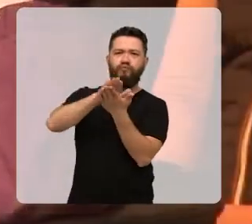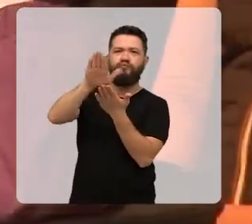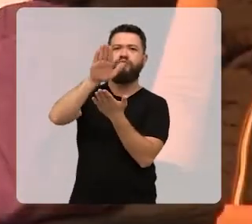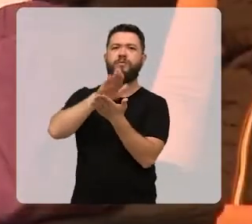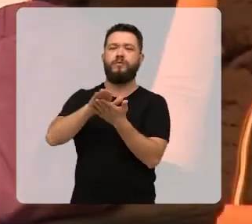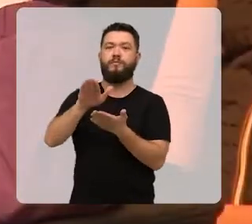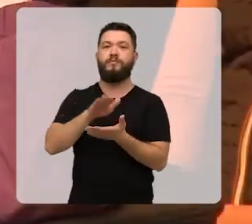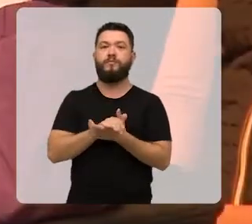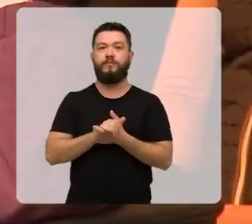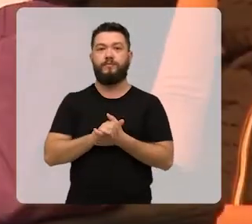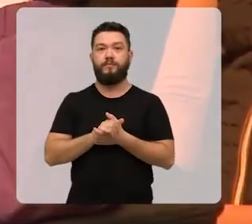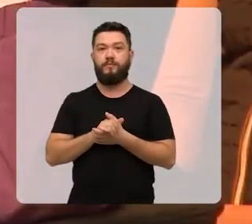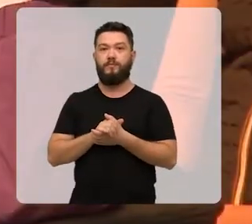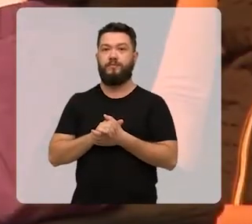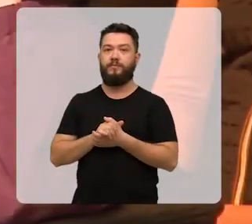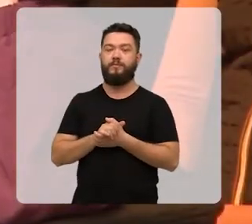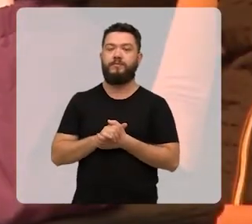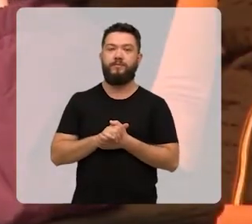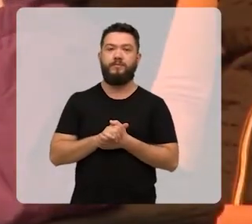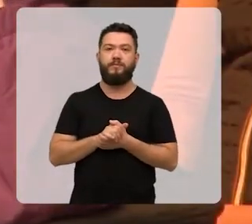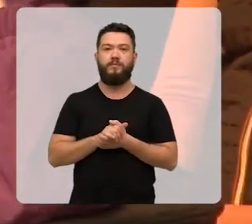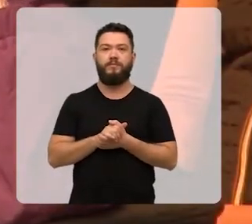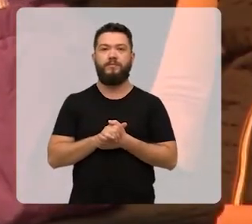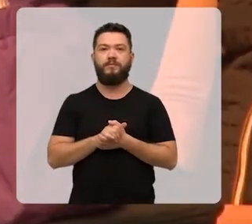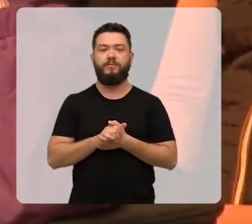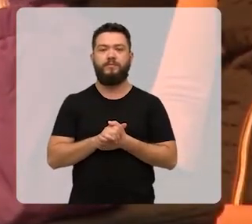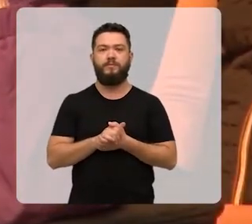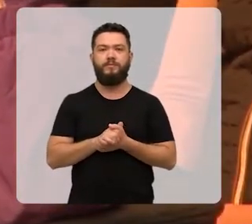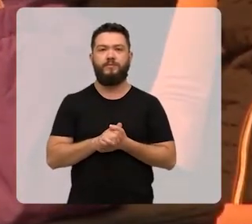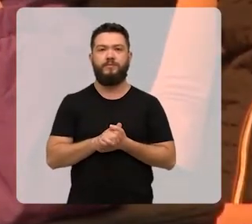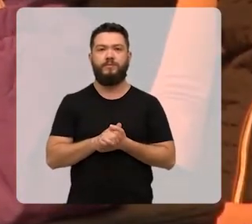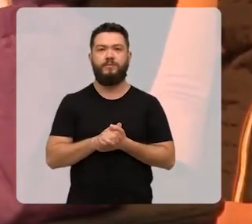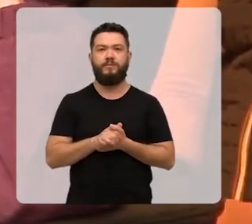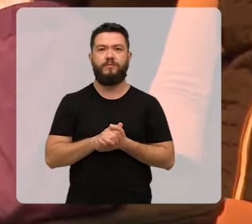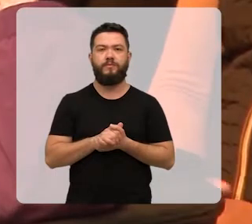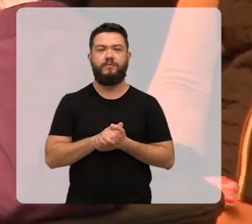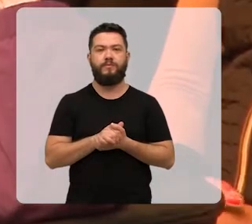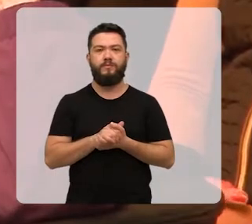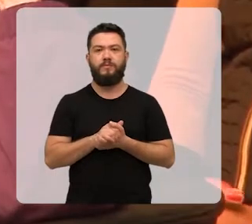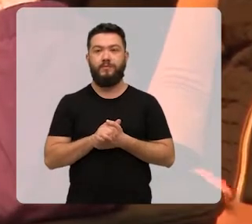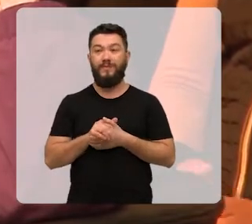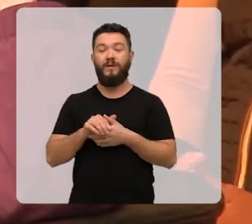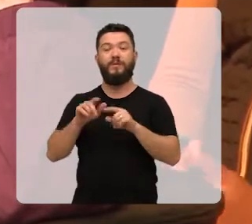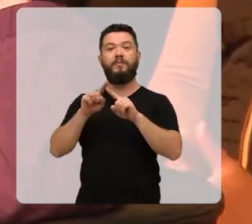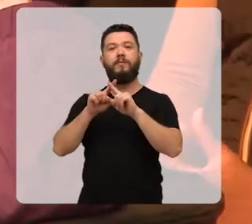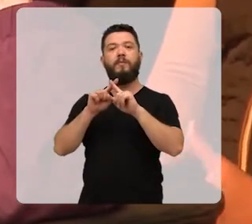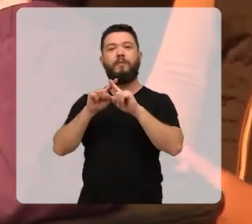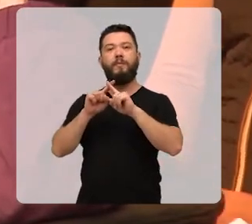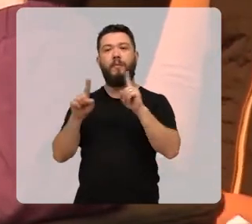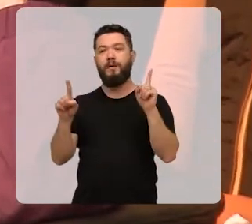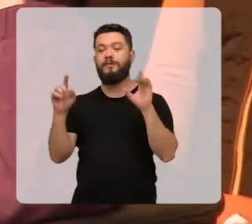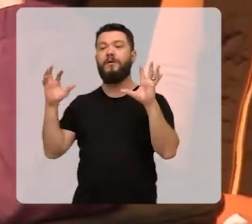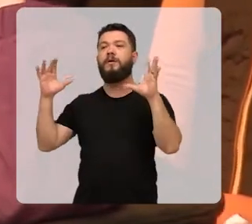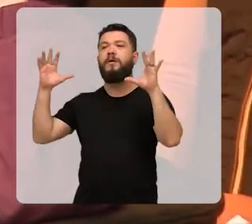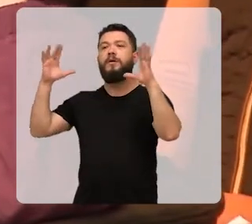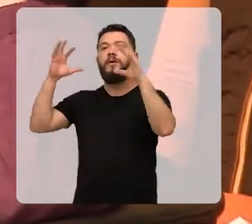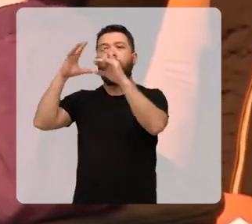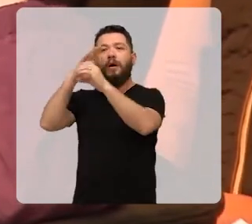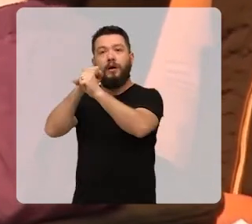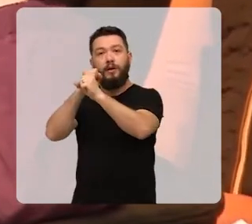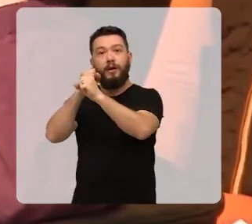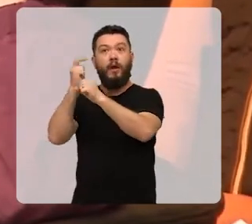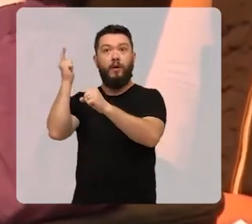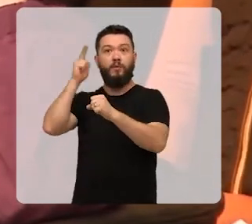A resistência representava somente 1% da população mas